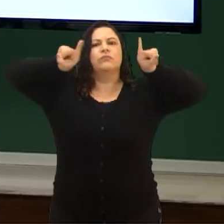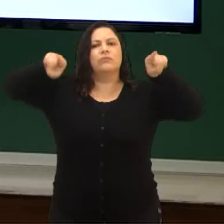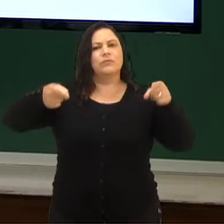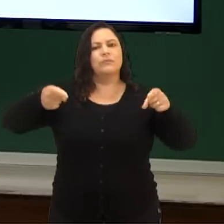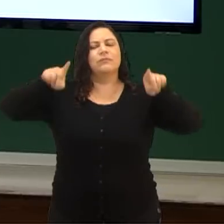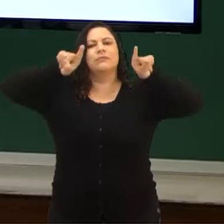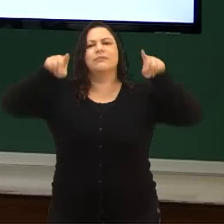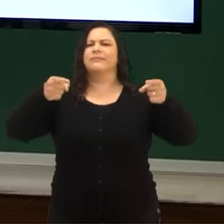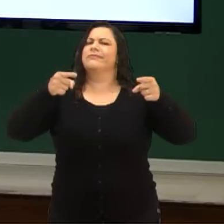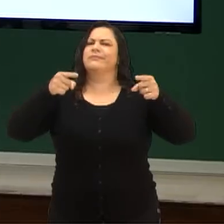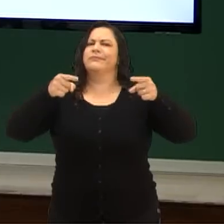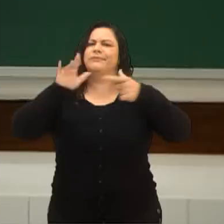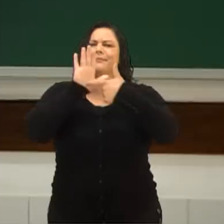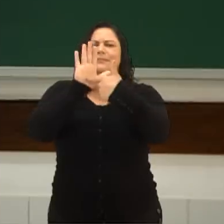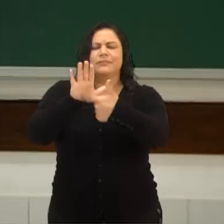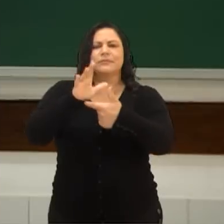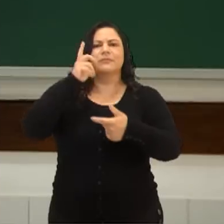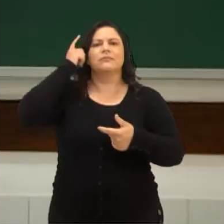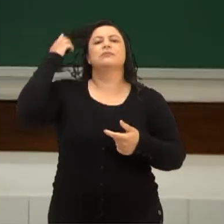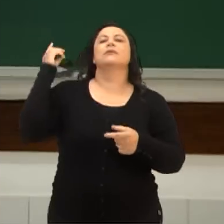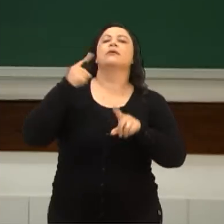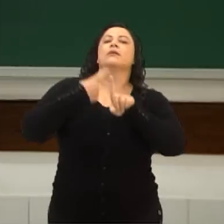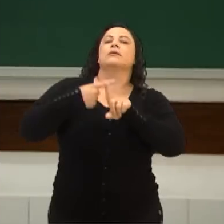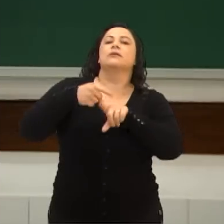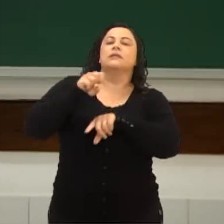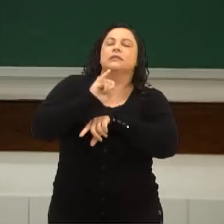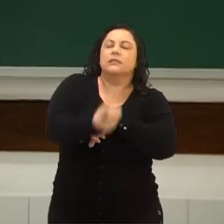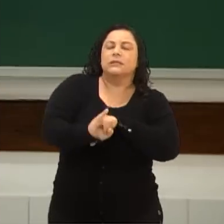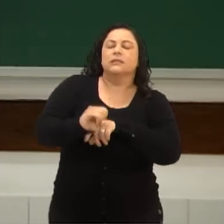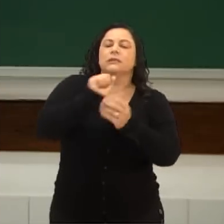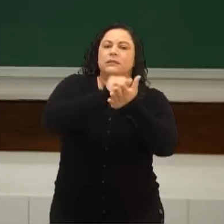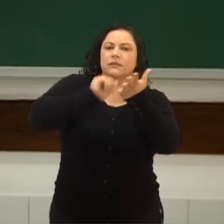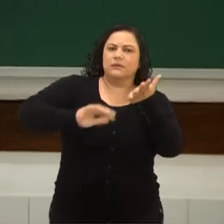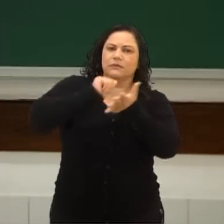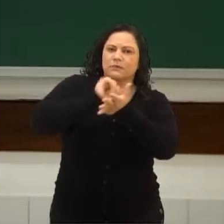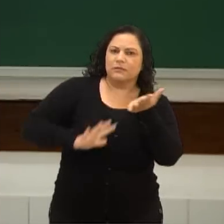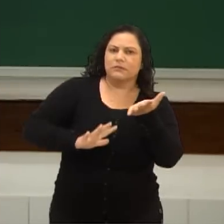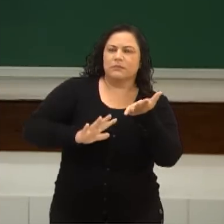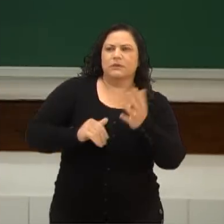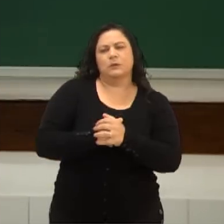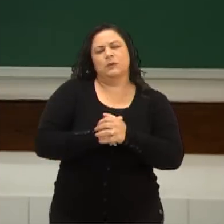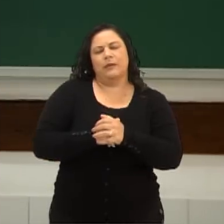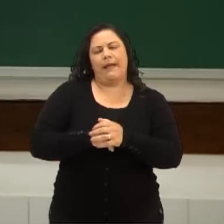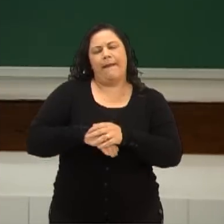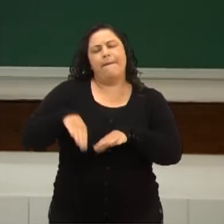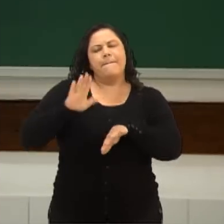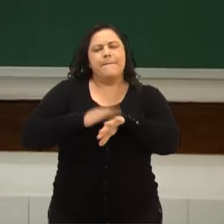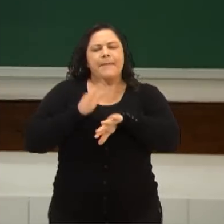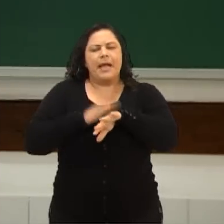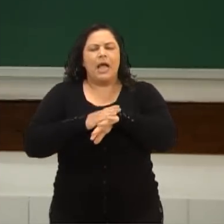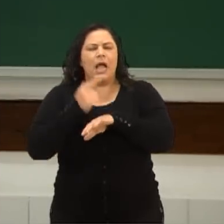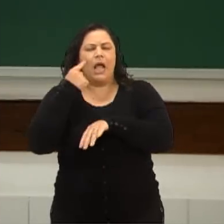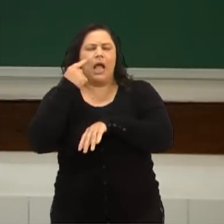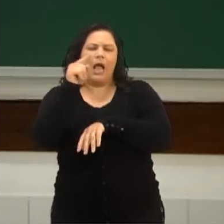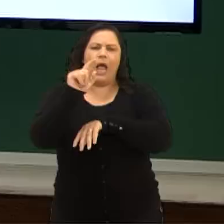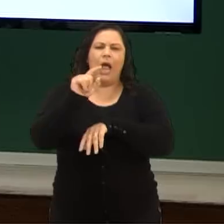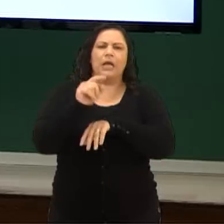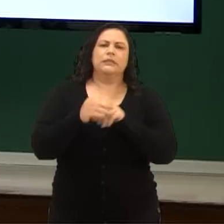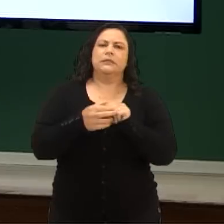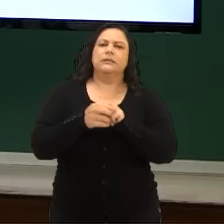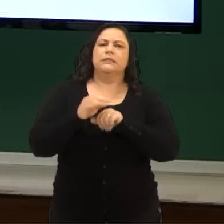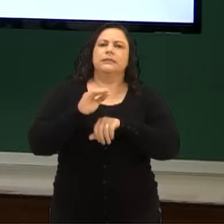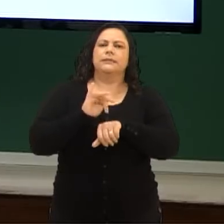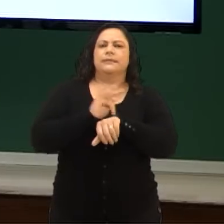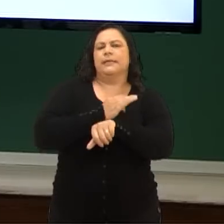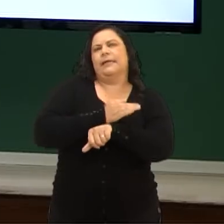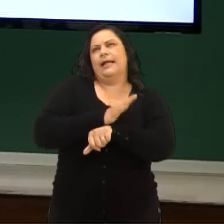identificação, por quê? Porque se você for fazer um exercício, certo? Que ele quer usar uma linguagem mais técnica, você, como aluno, tem que conhecer